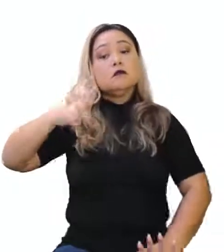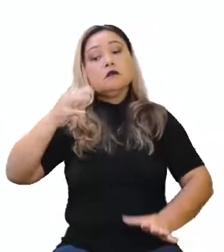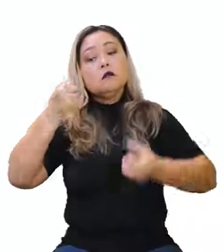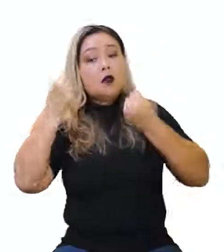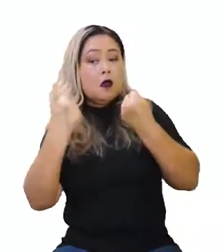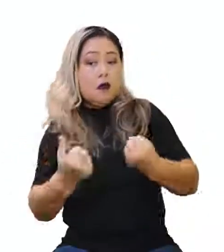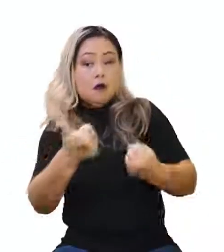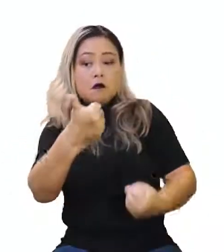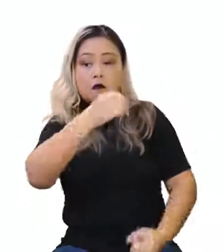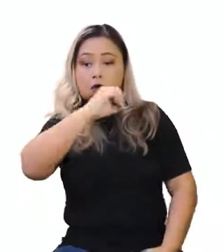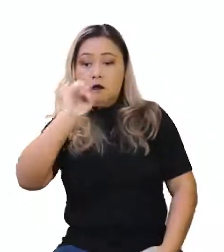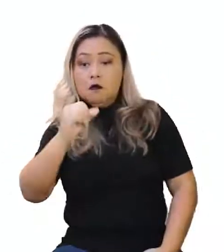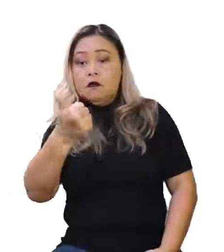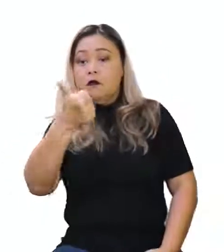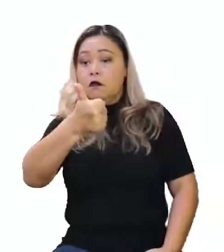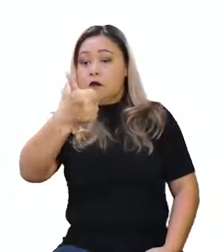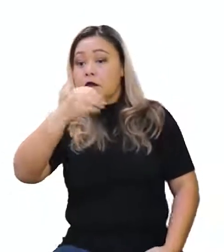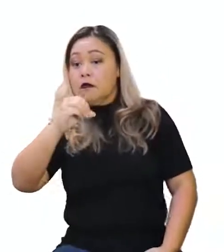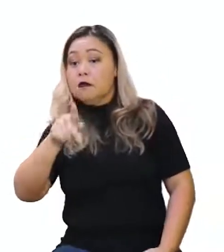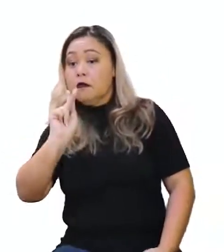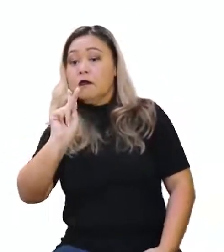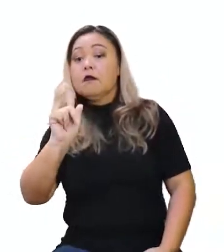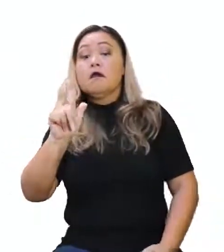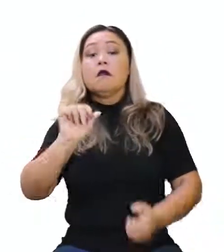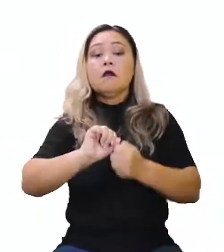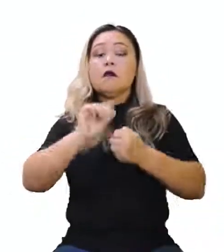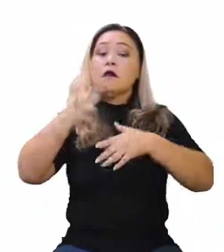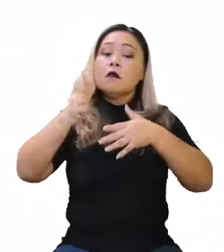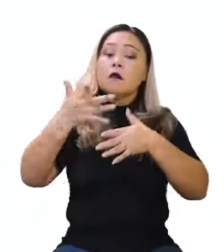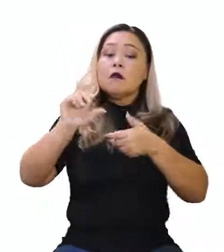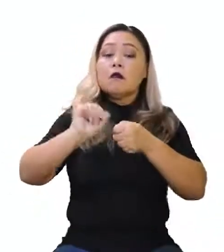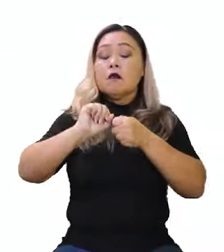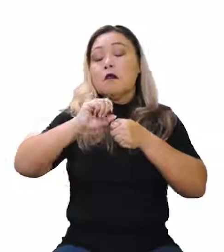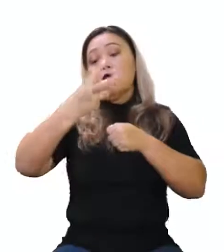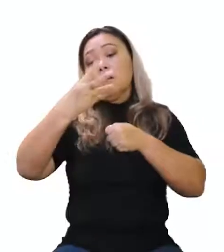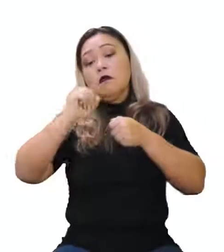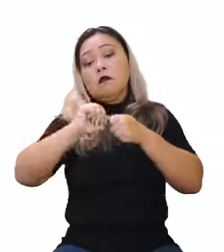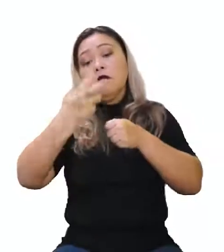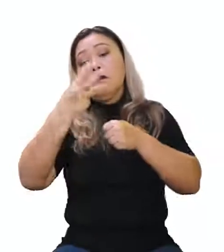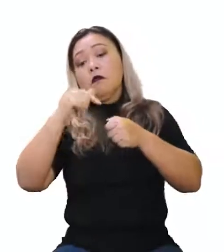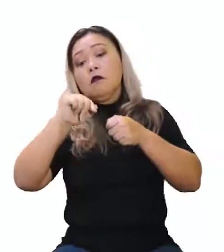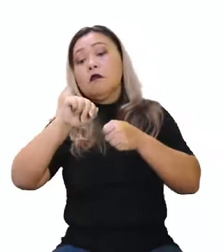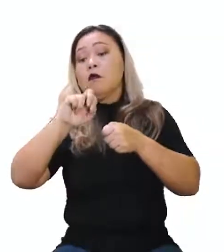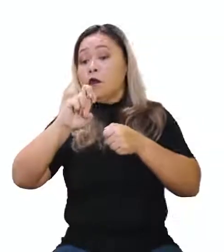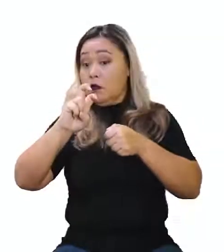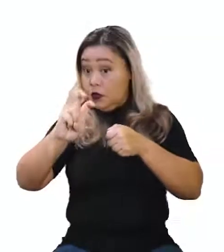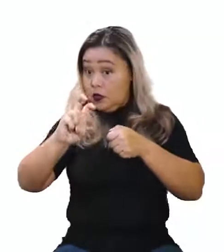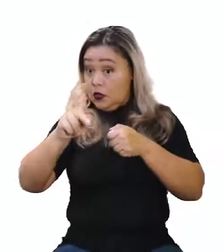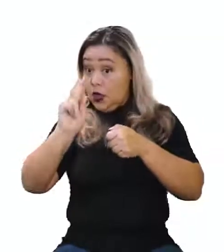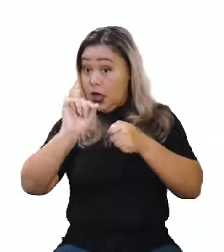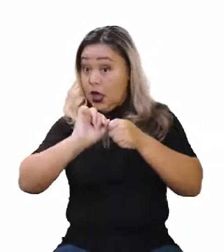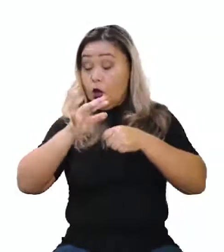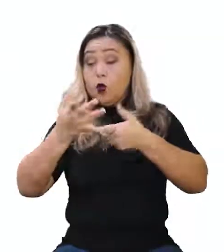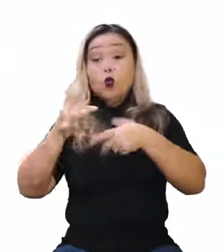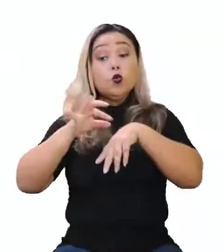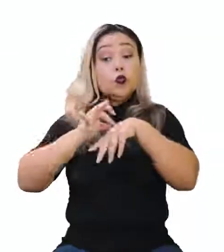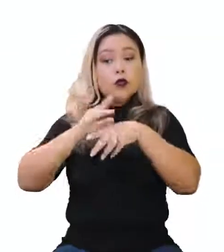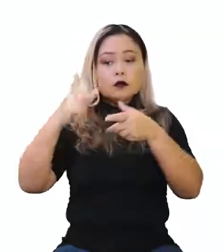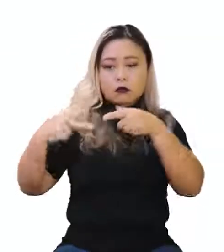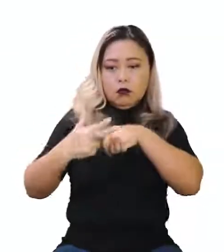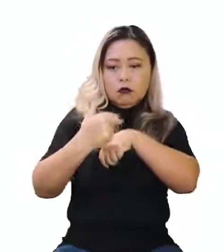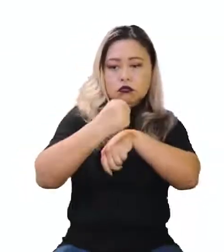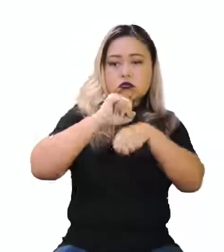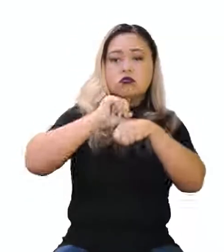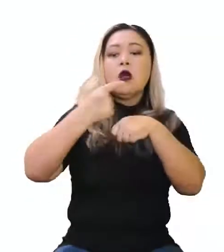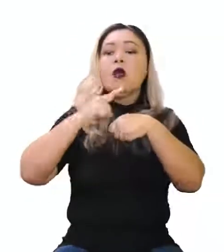em torno aí de 100 a 110 quilos e gerando de 30 a 35 quilos de carne, né? Ah,